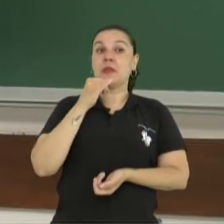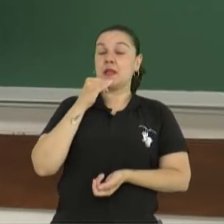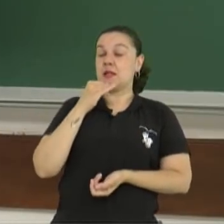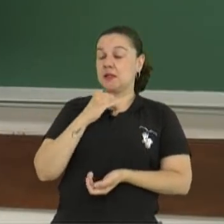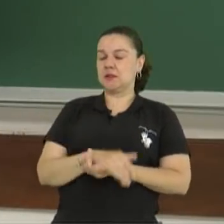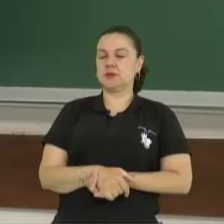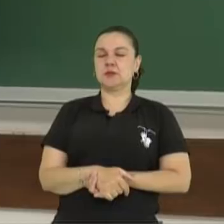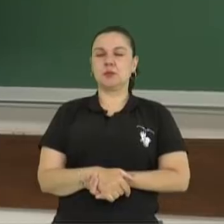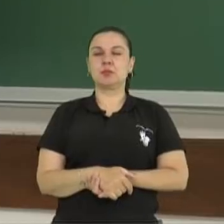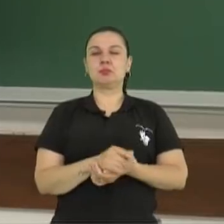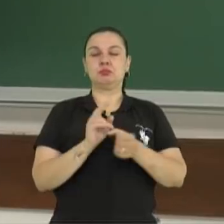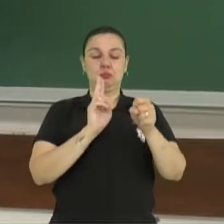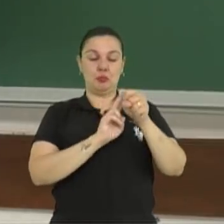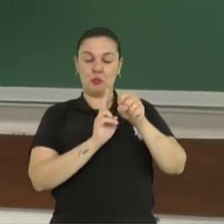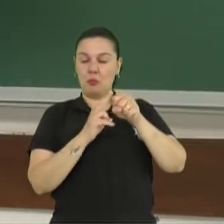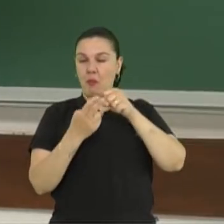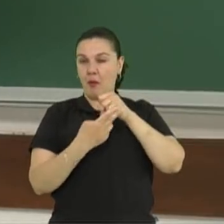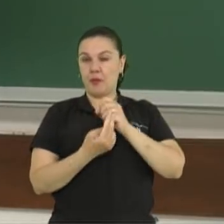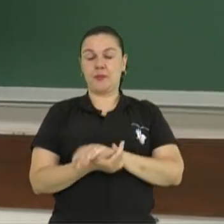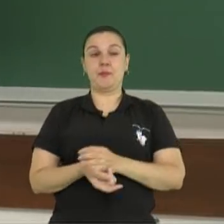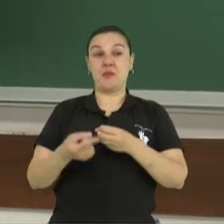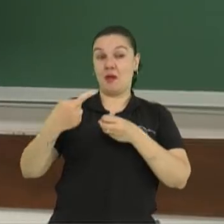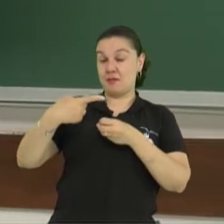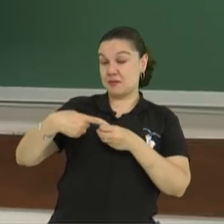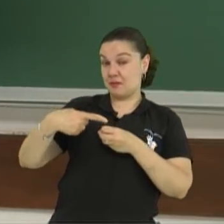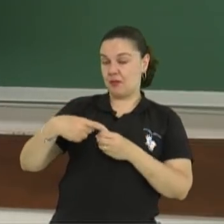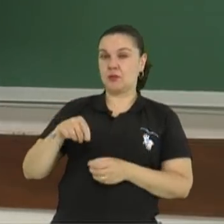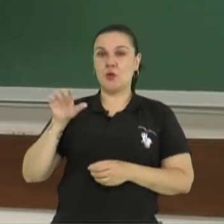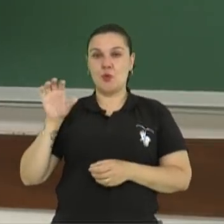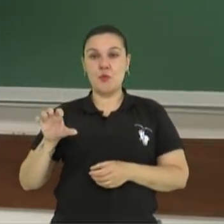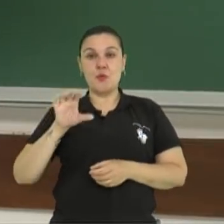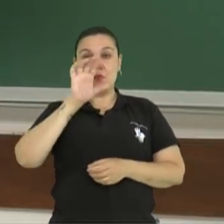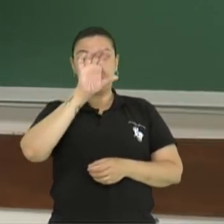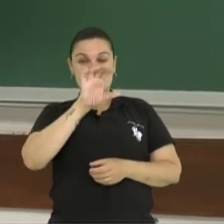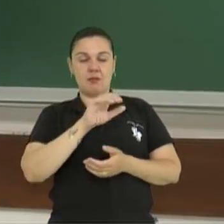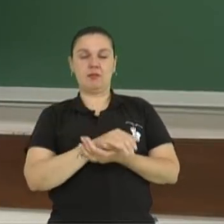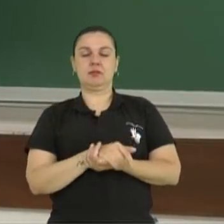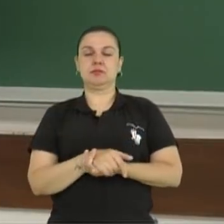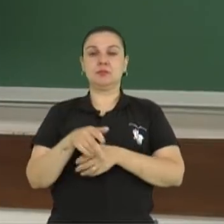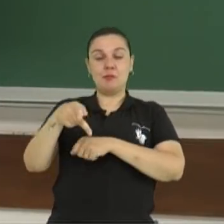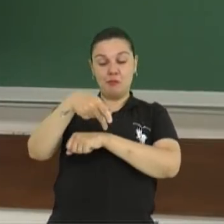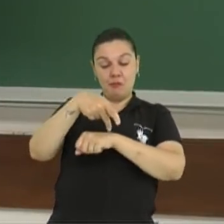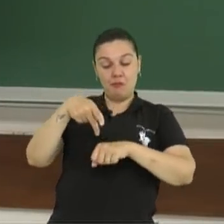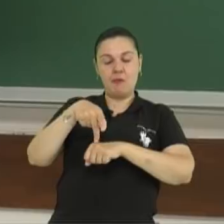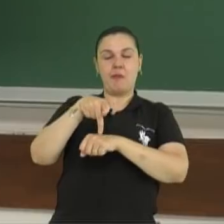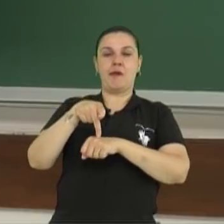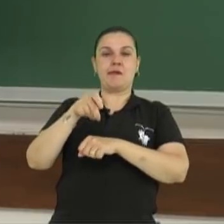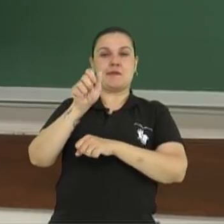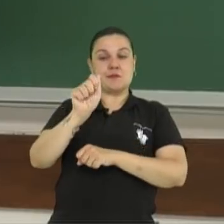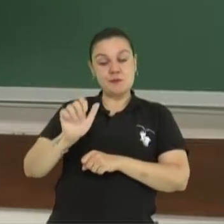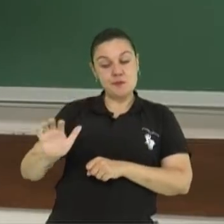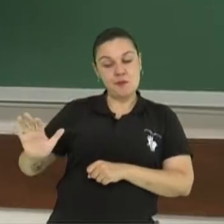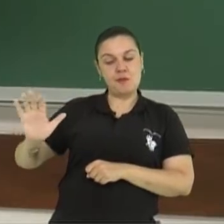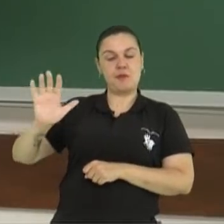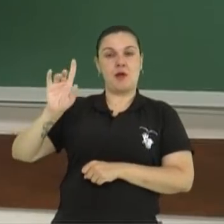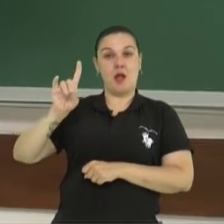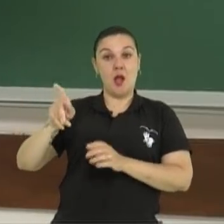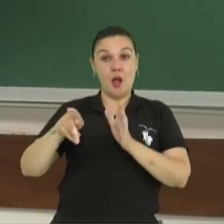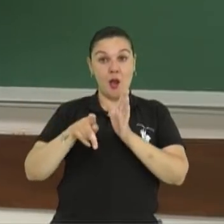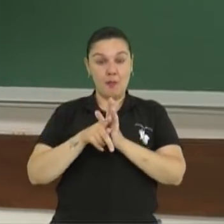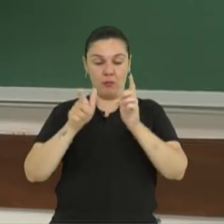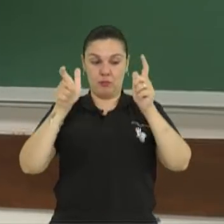exemplo, o bairro, o município, o estado, o país, o continente é uma área, é